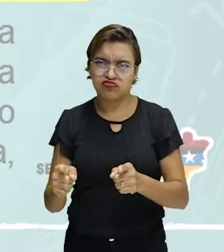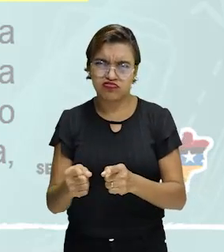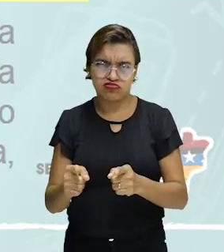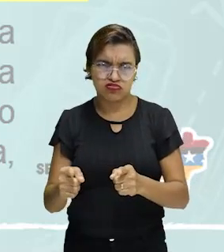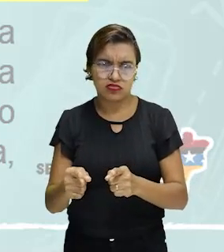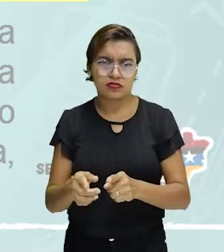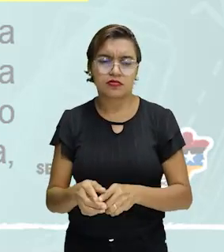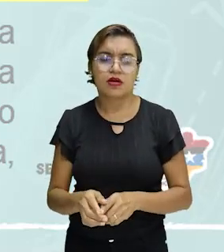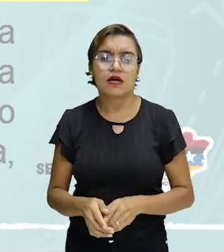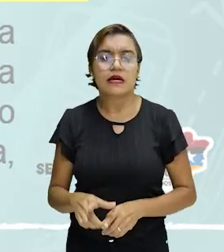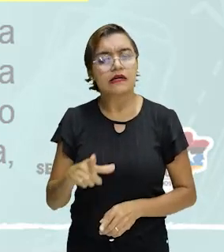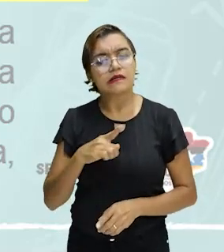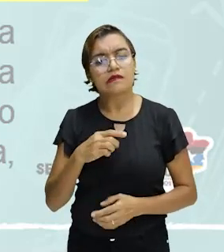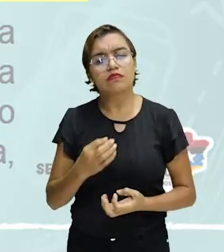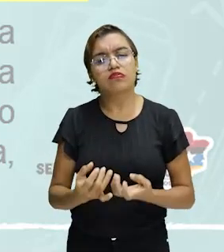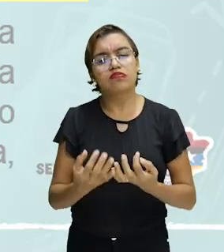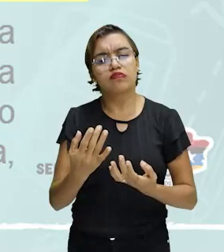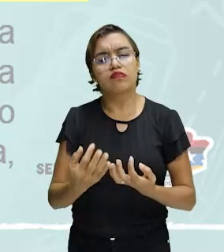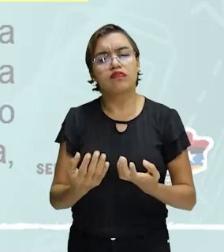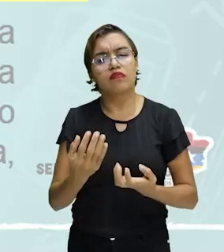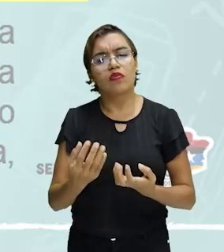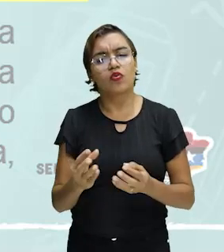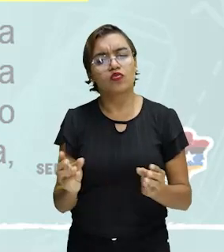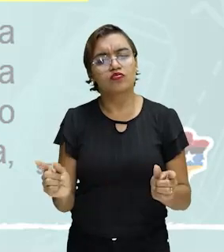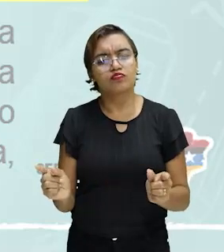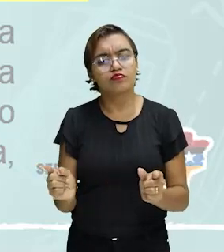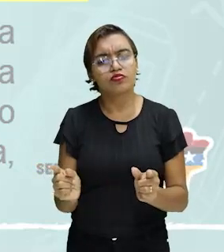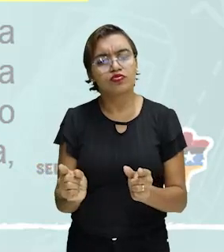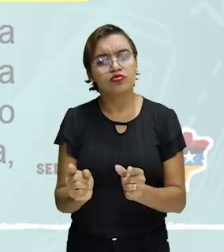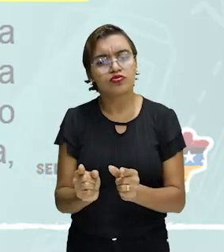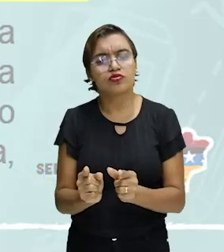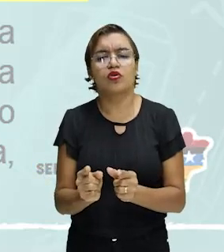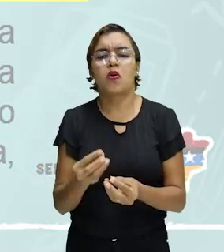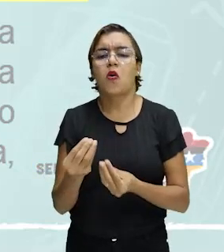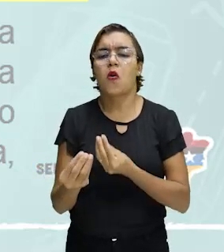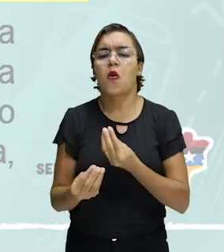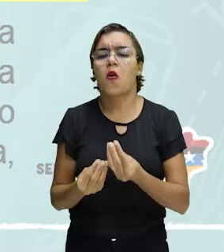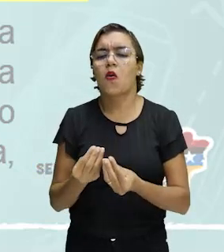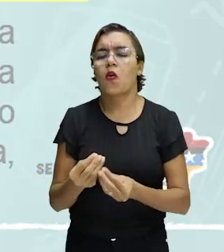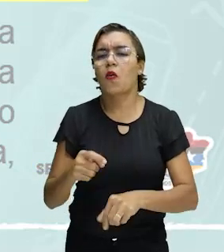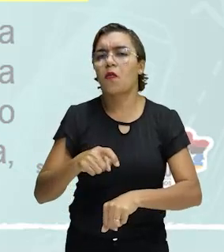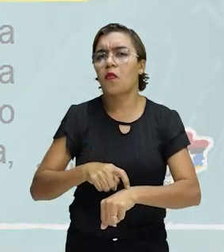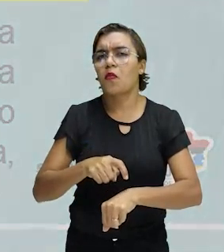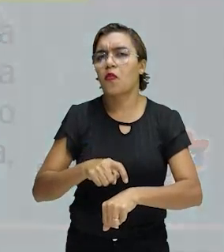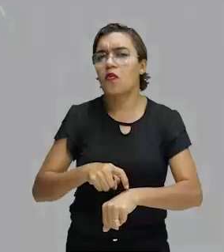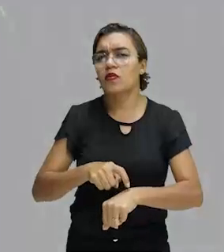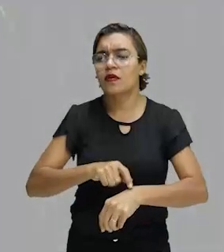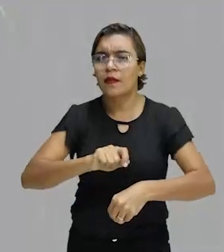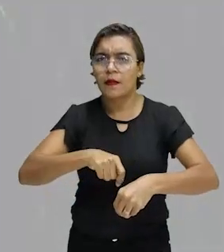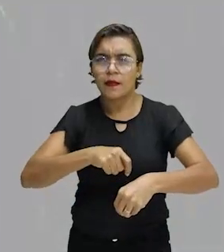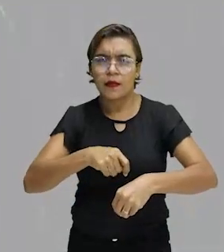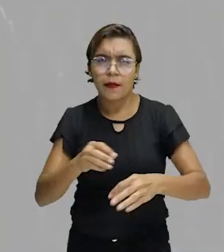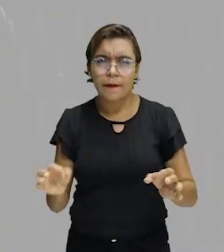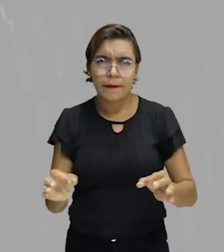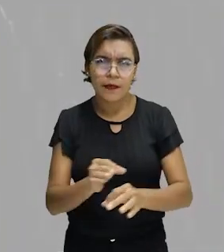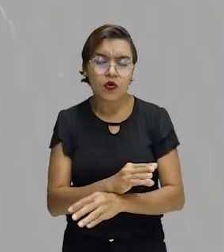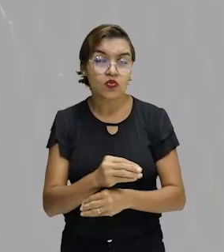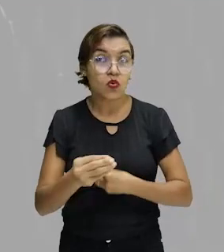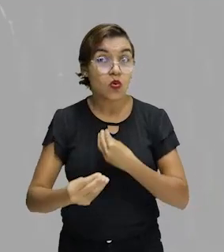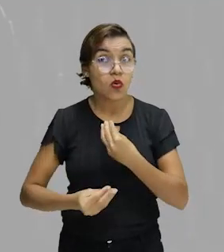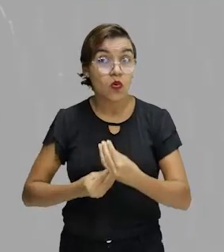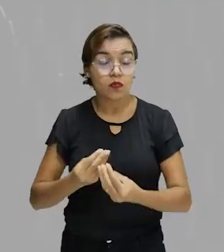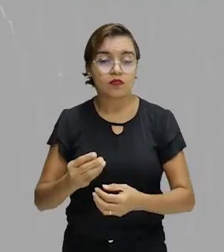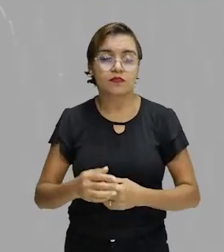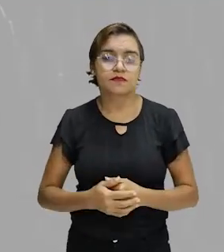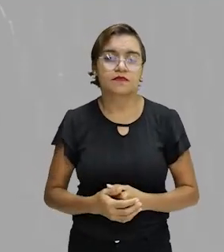que acontecerá com o tempo de preparo, né? Bom, olha só, vai diminuir